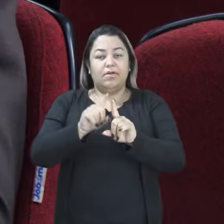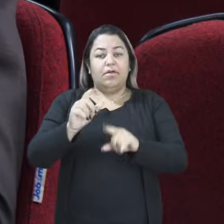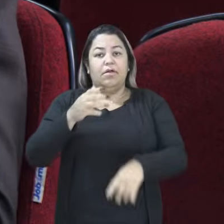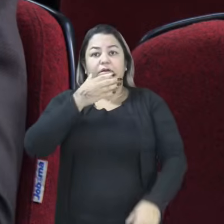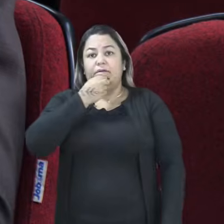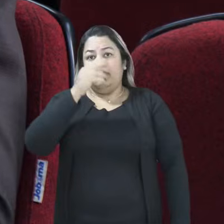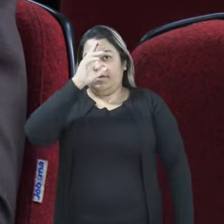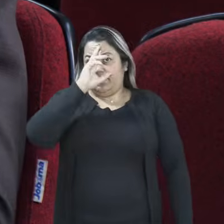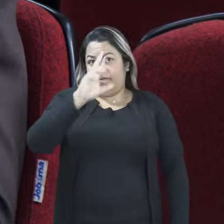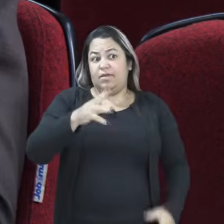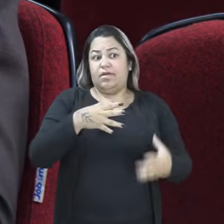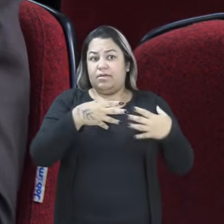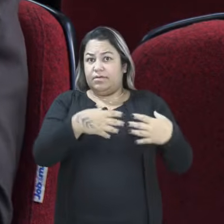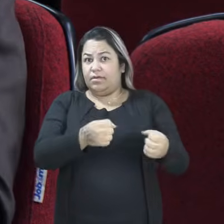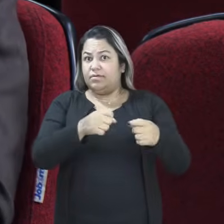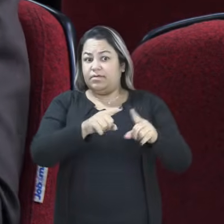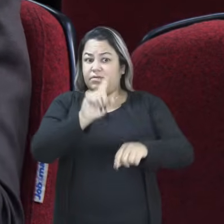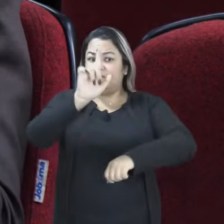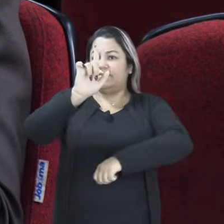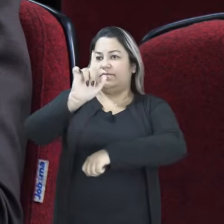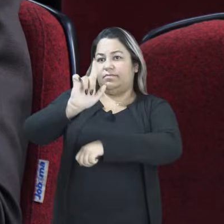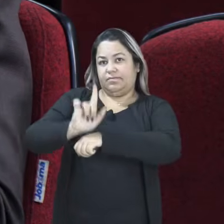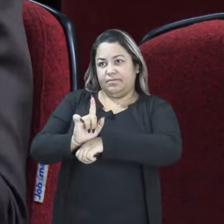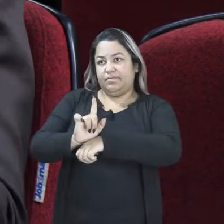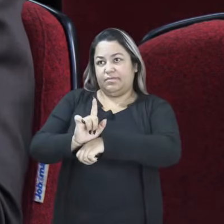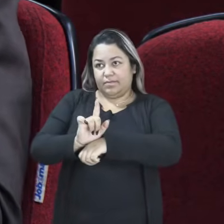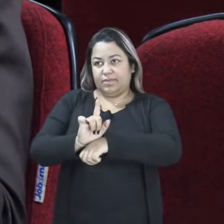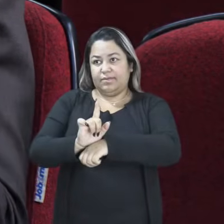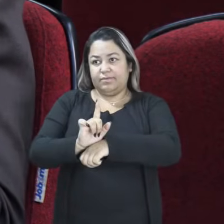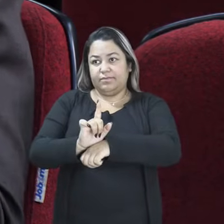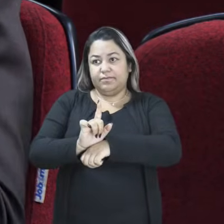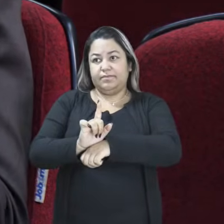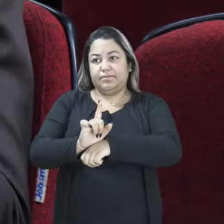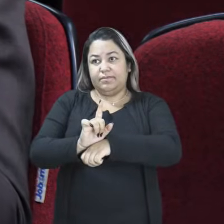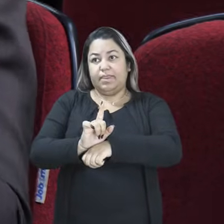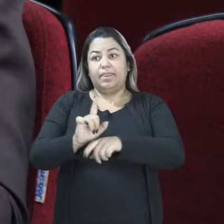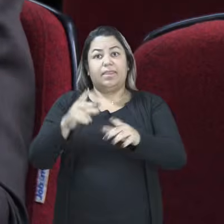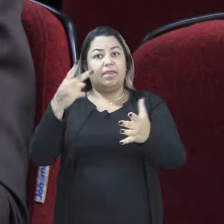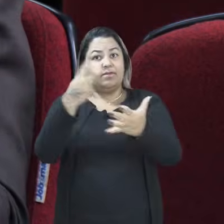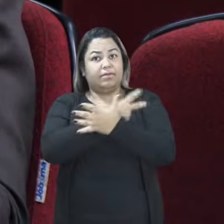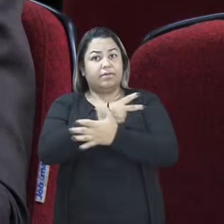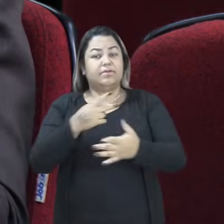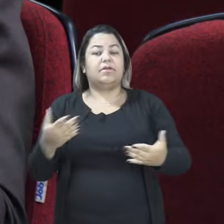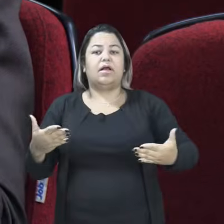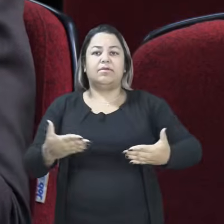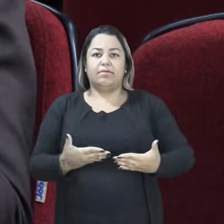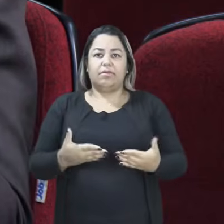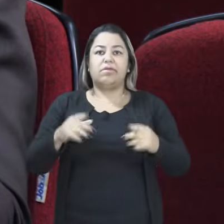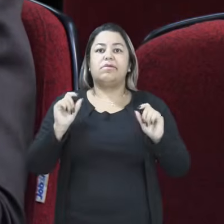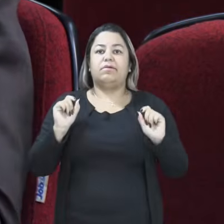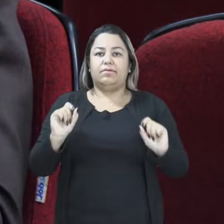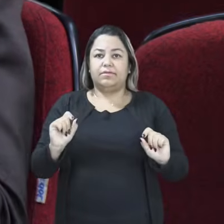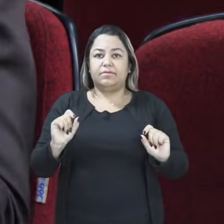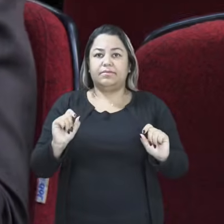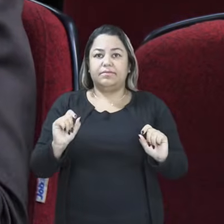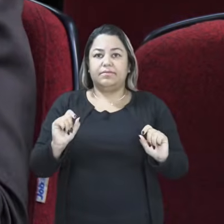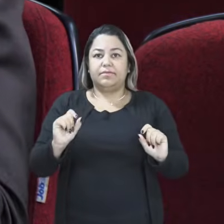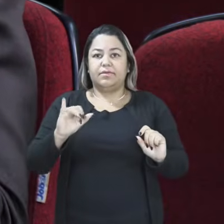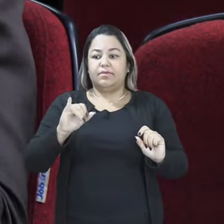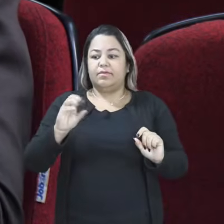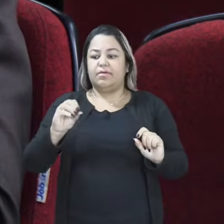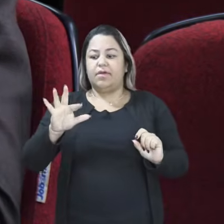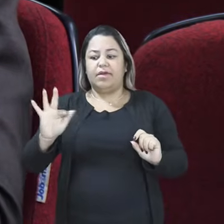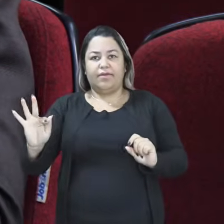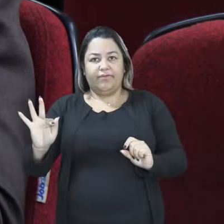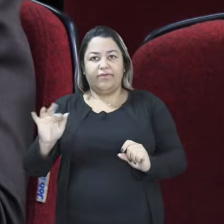gestão. E referente ao que está acontecendo agora, né, referente ao IOF, se